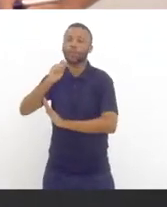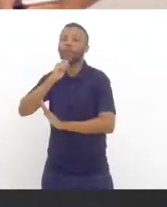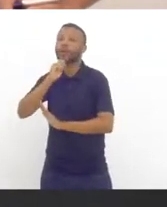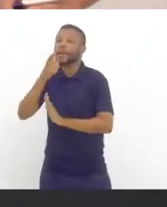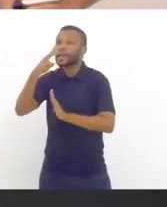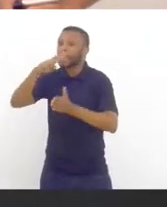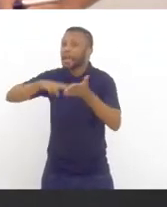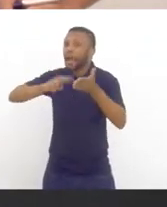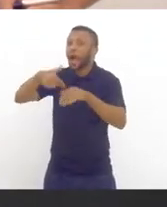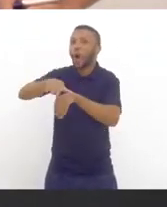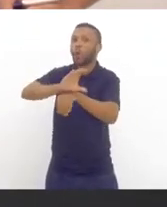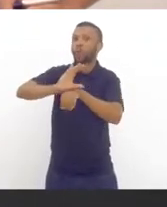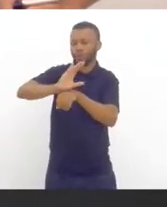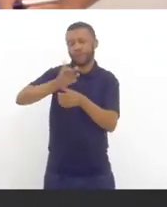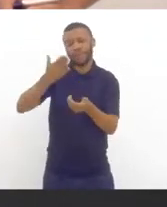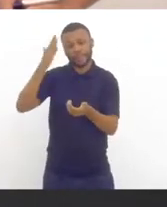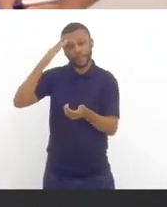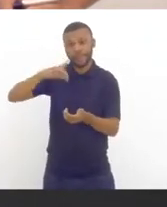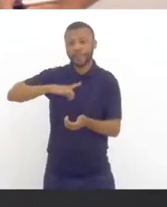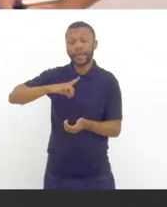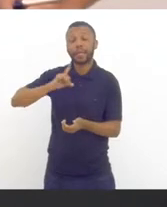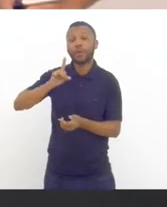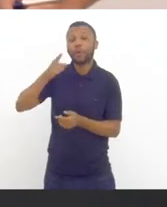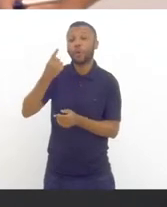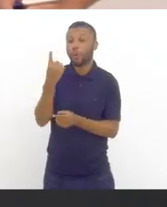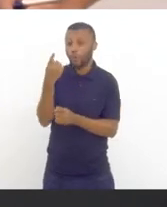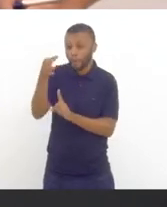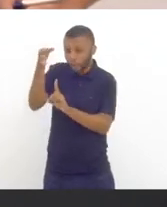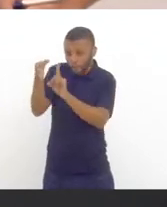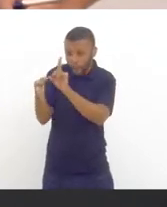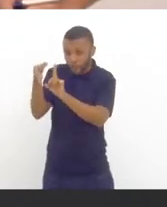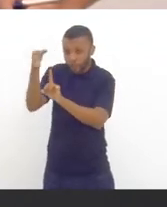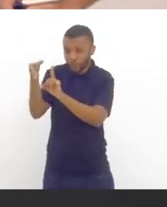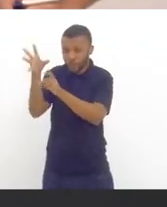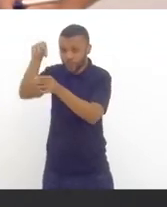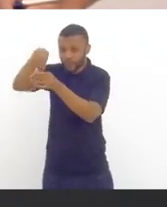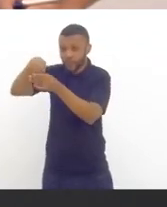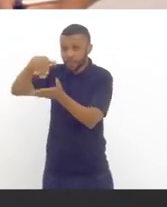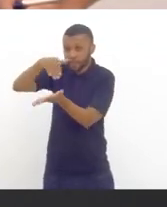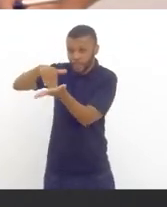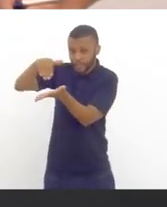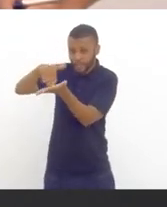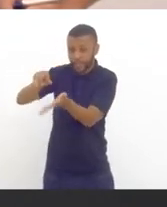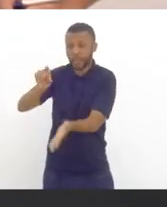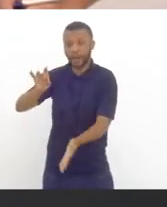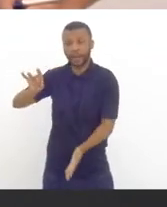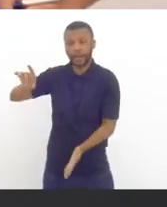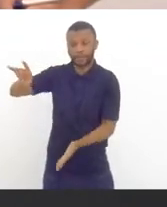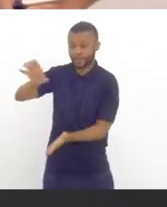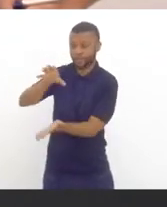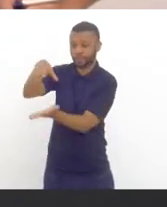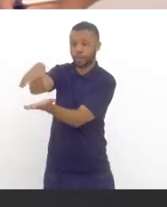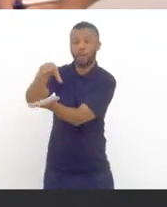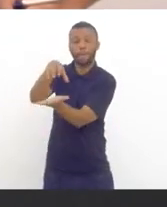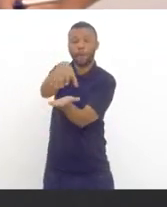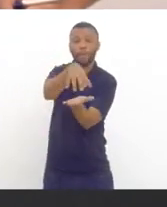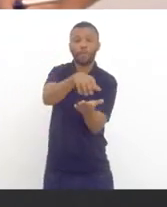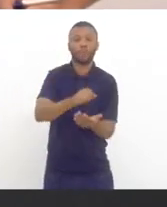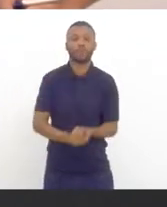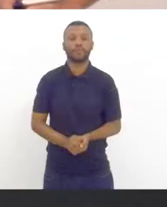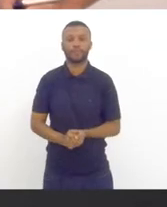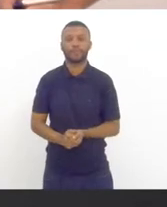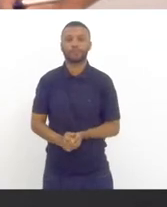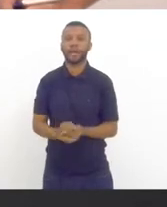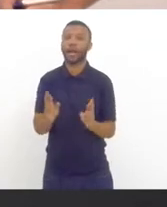ter um procurador em cada secretaria, né? A relação que havia era de 10